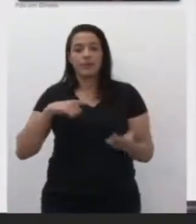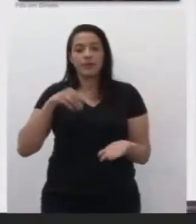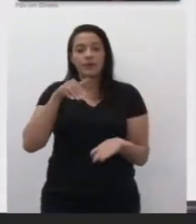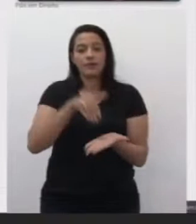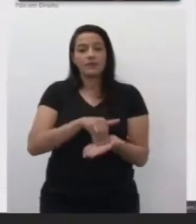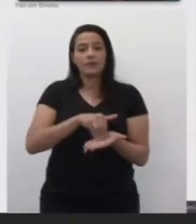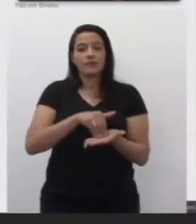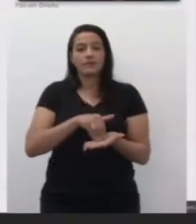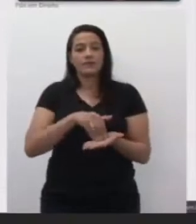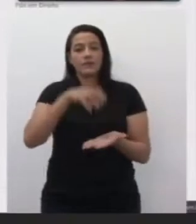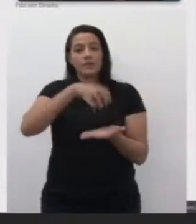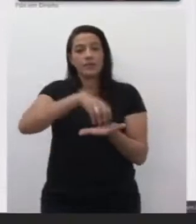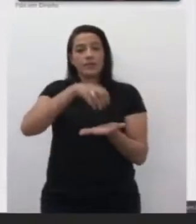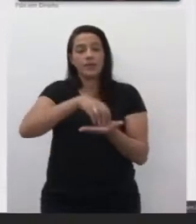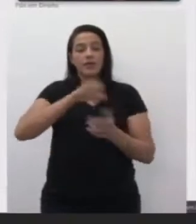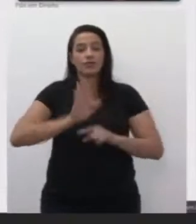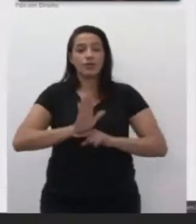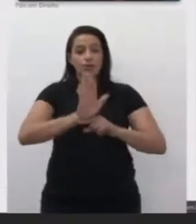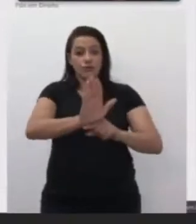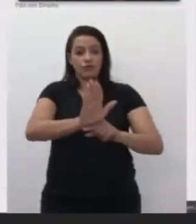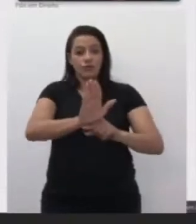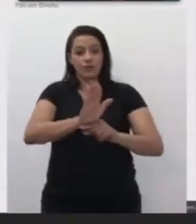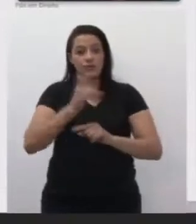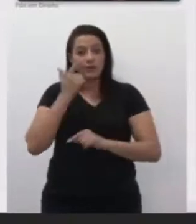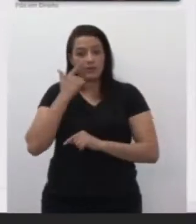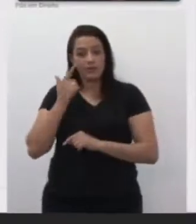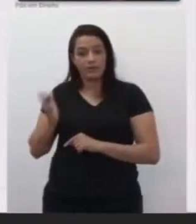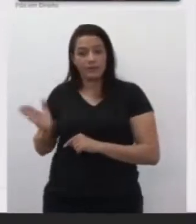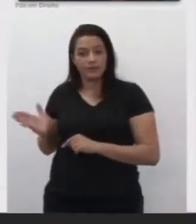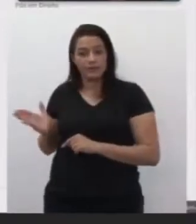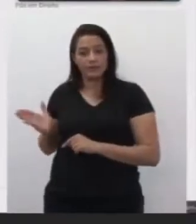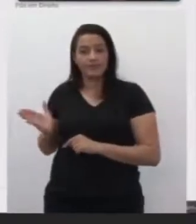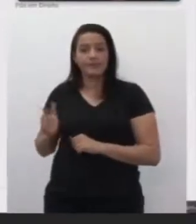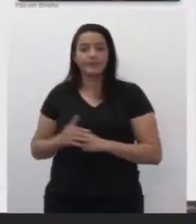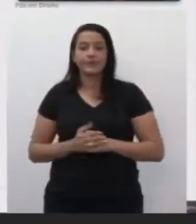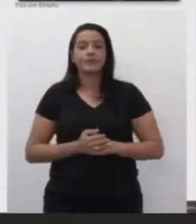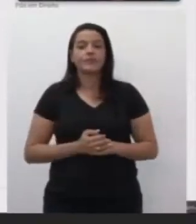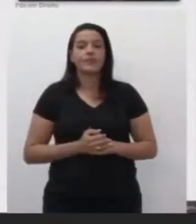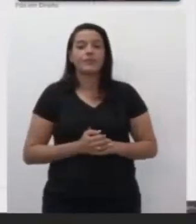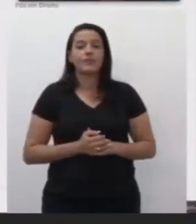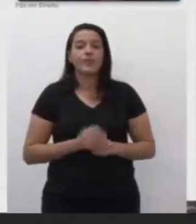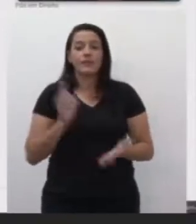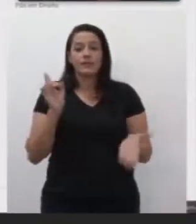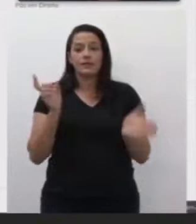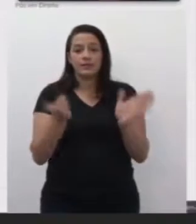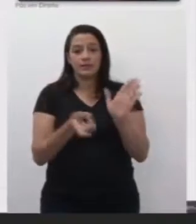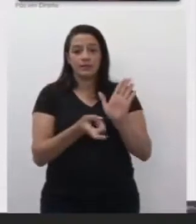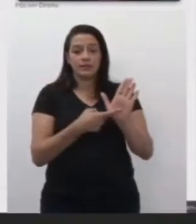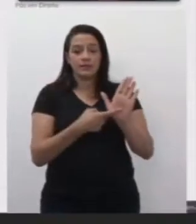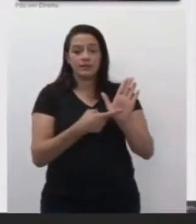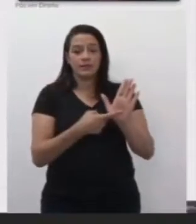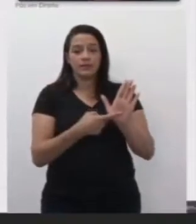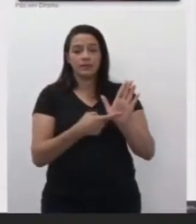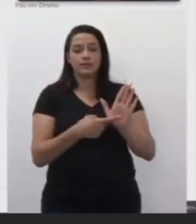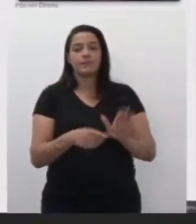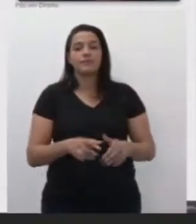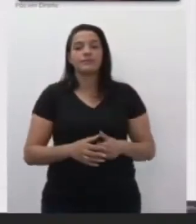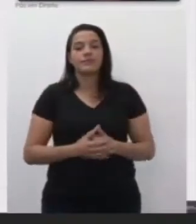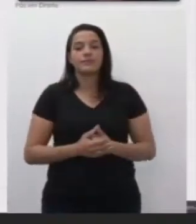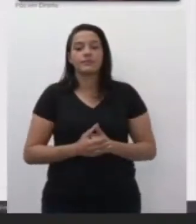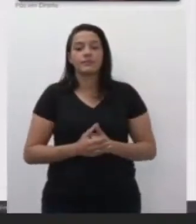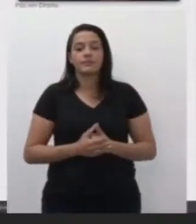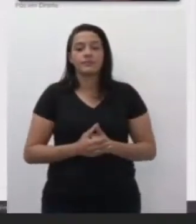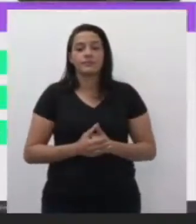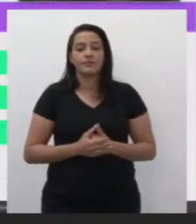Ajuda. Estão vendo aqui, tá do lado do desenho, Central de Ajuda. Clica na Central de Ajuda. Já minha internet